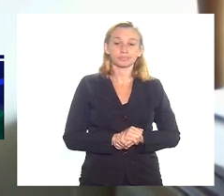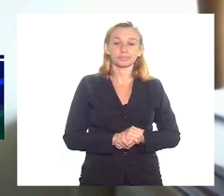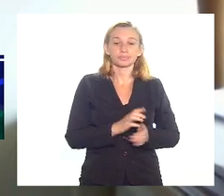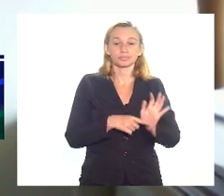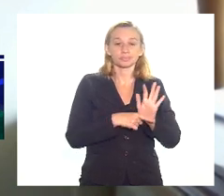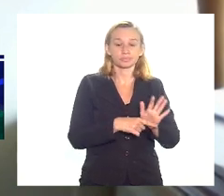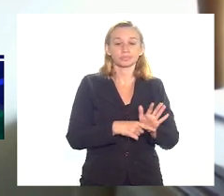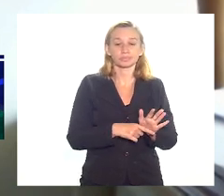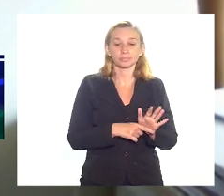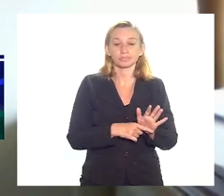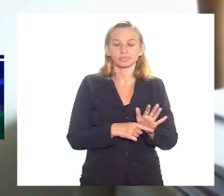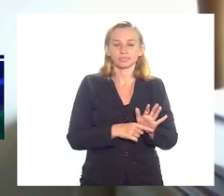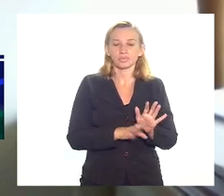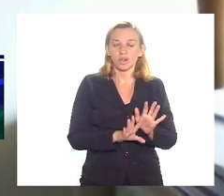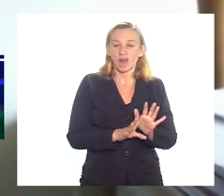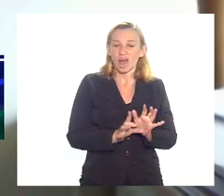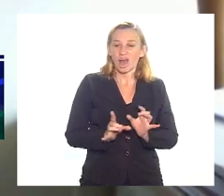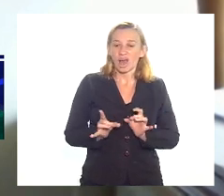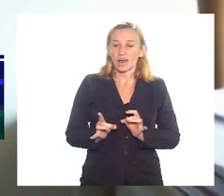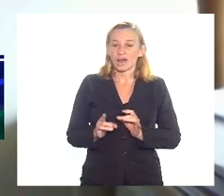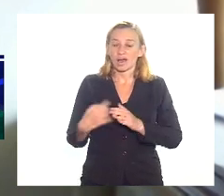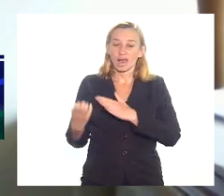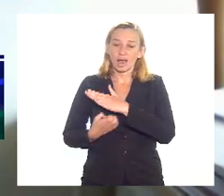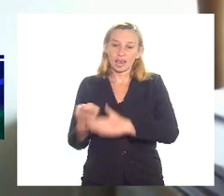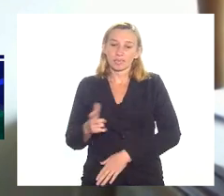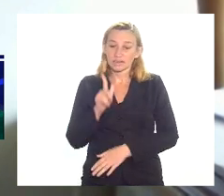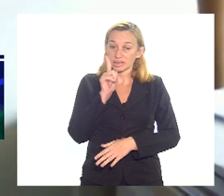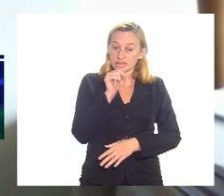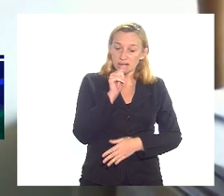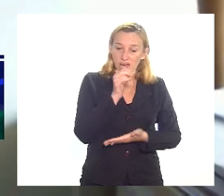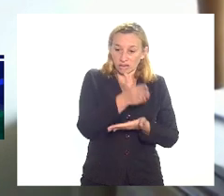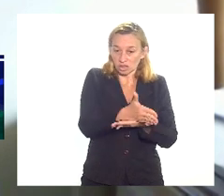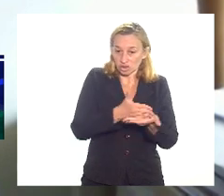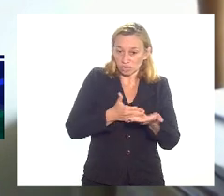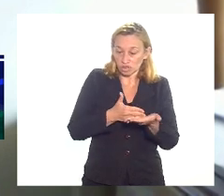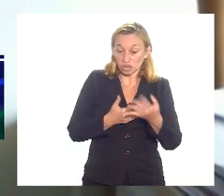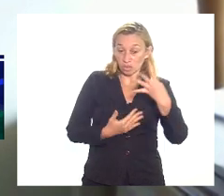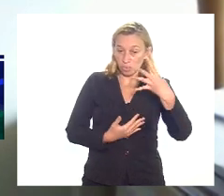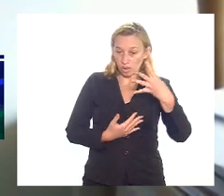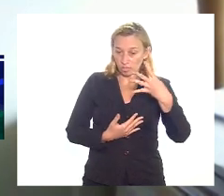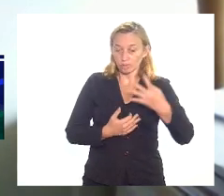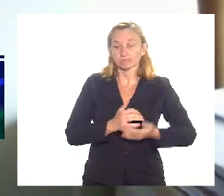da SEDAI, que está dividido em 4 lotes.